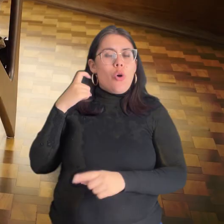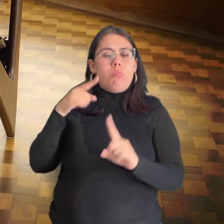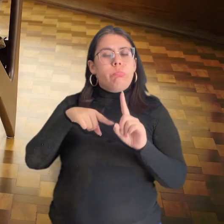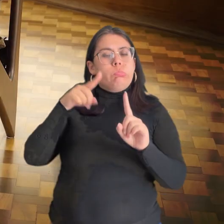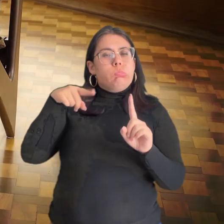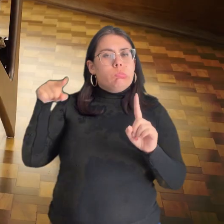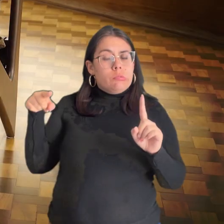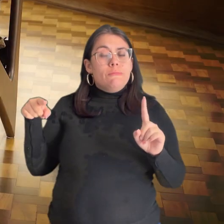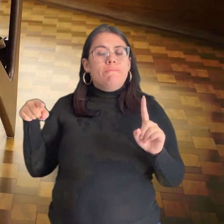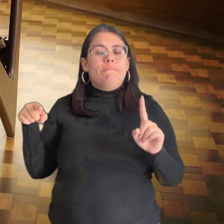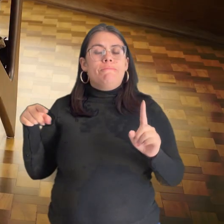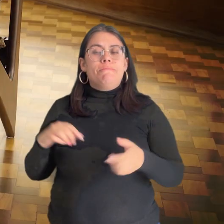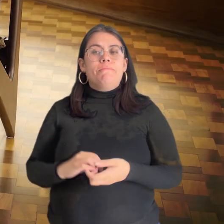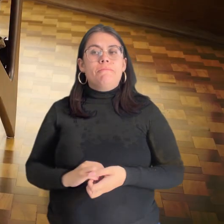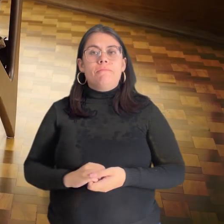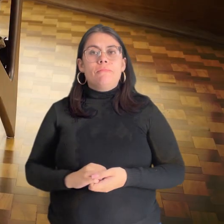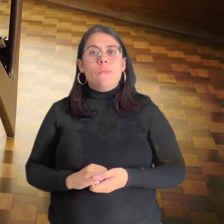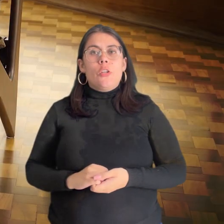acústica.